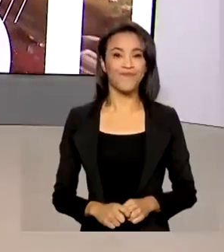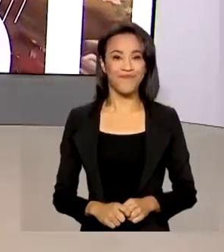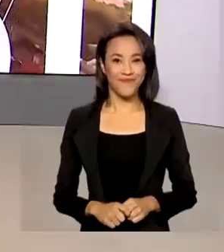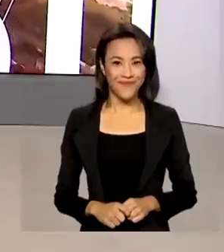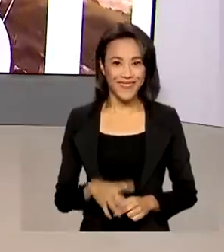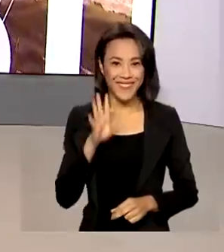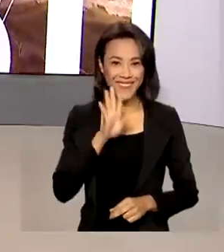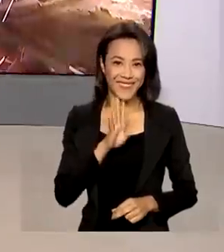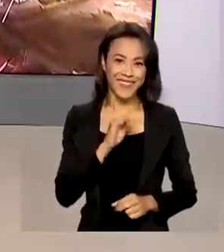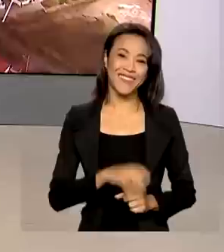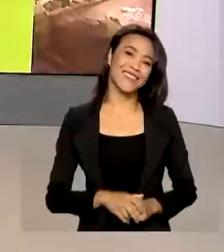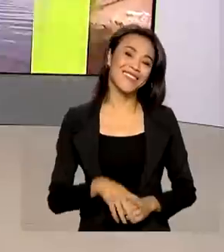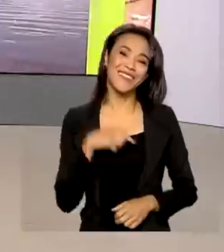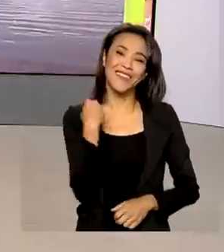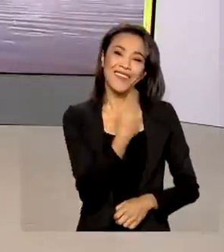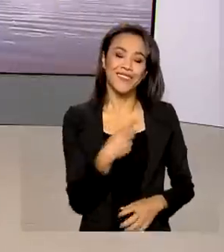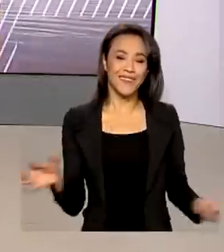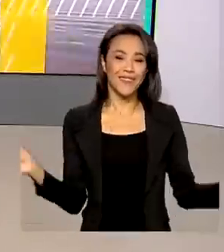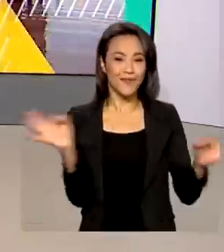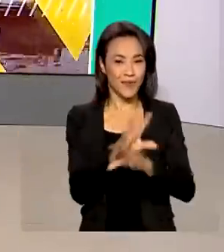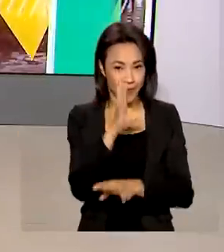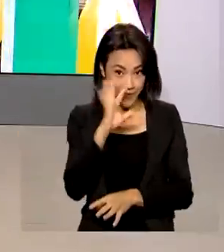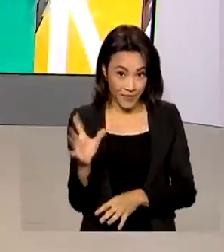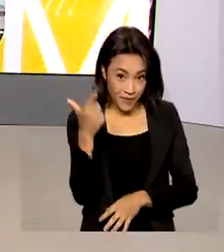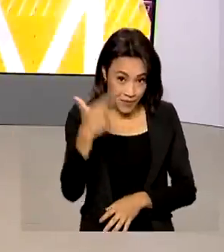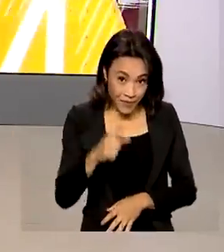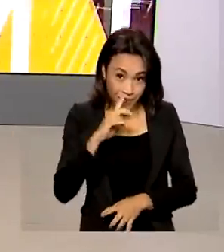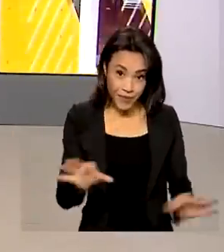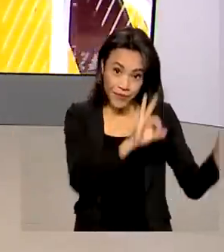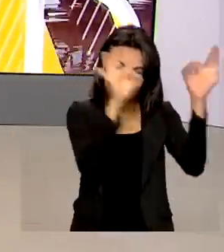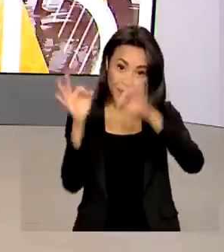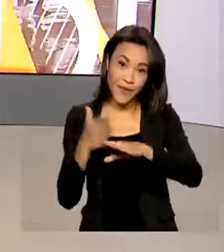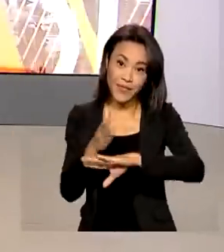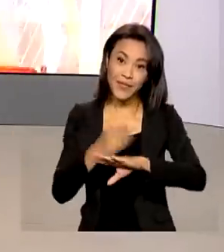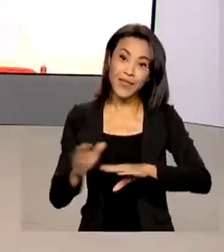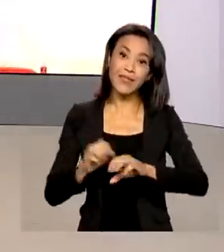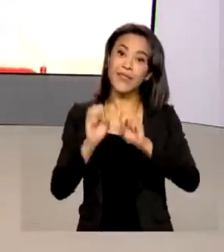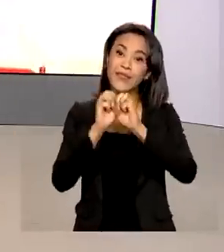Bacana, né? A gente fica por aqui. Para rever as reportagens, acesse as redes sociais